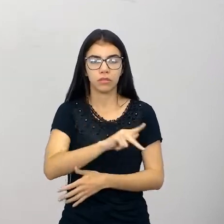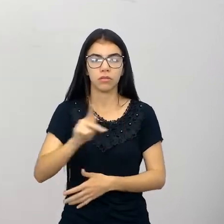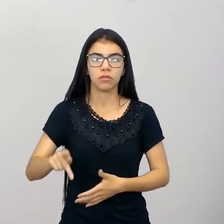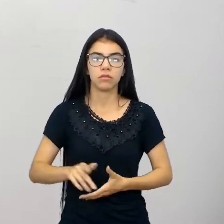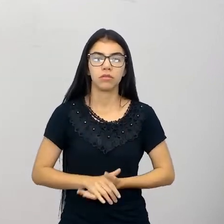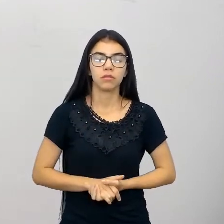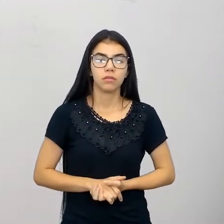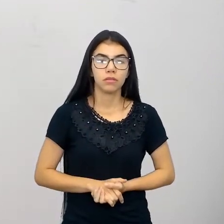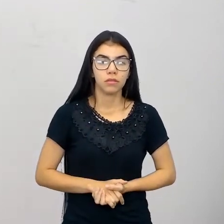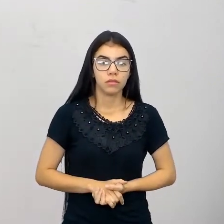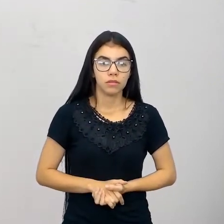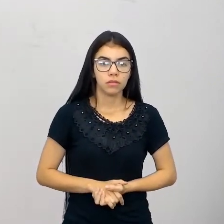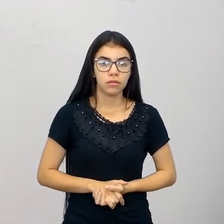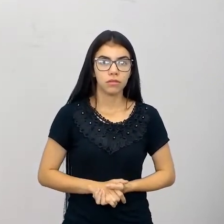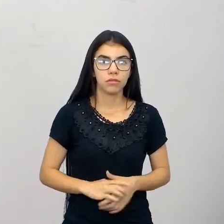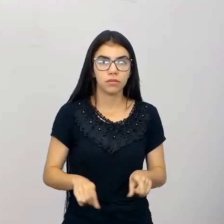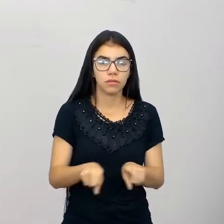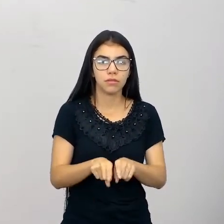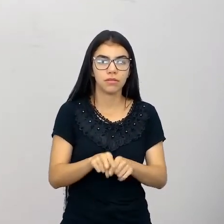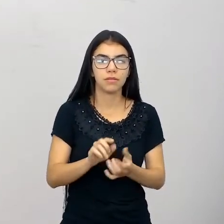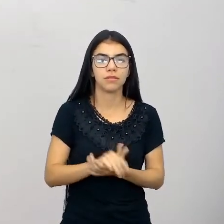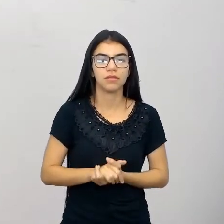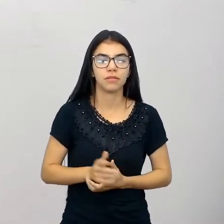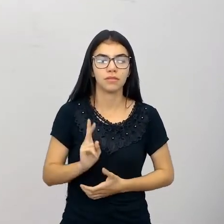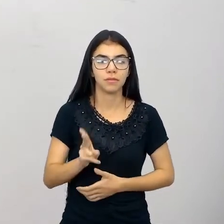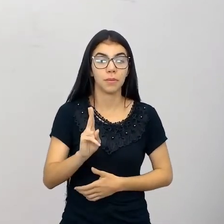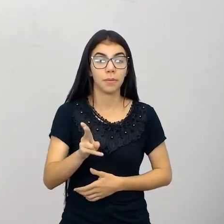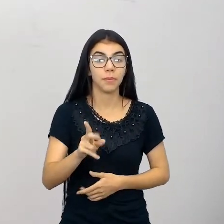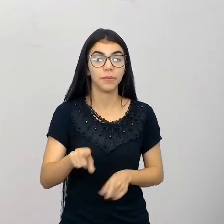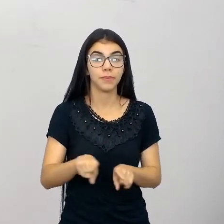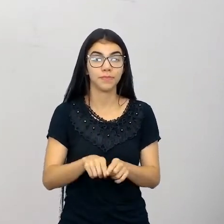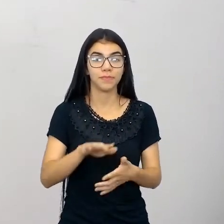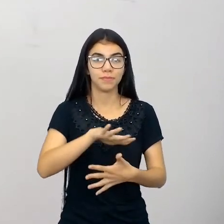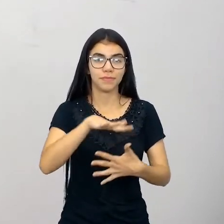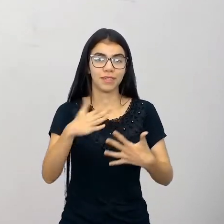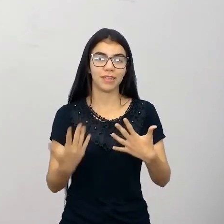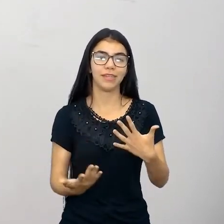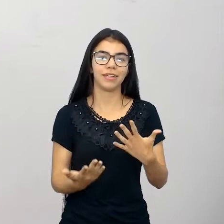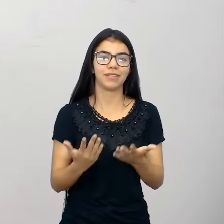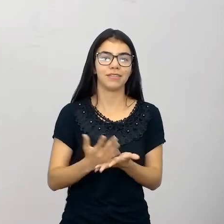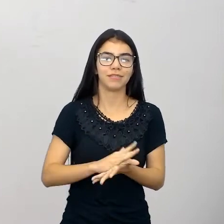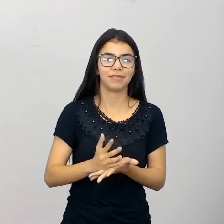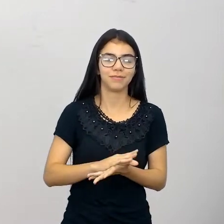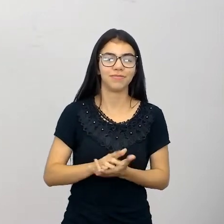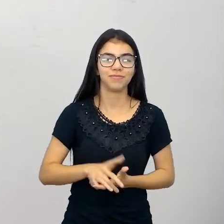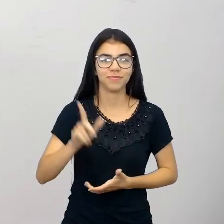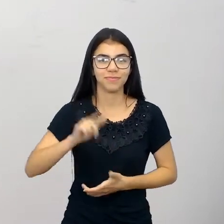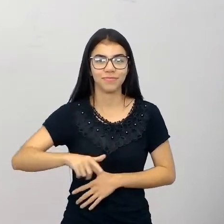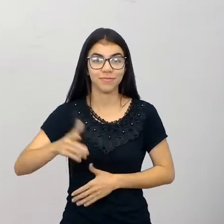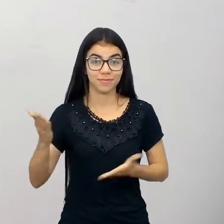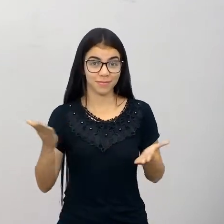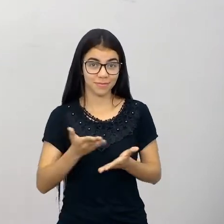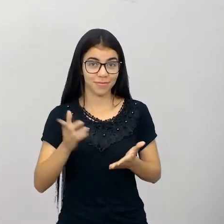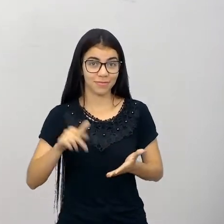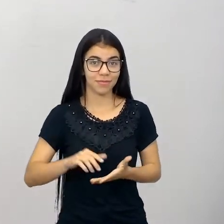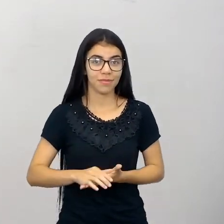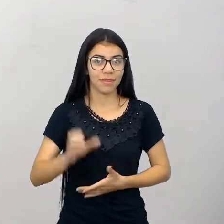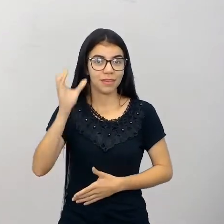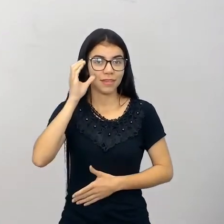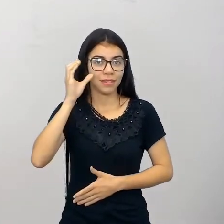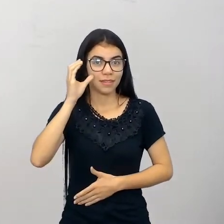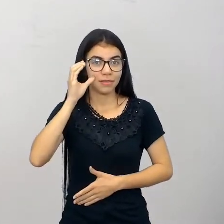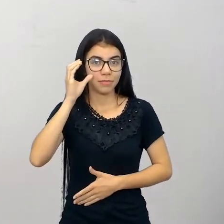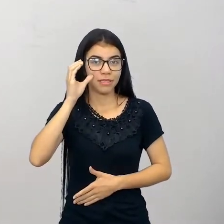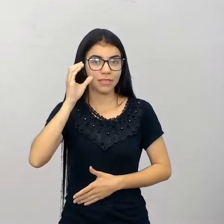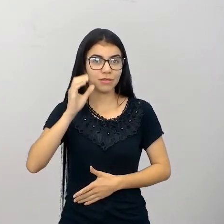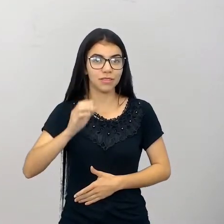gente. E, como sempre, os nossos queridíssimos intérpretes de Libras. Hoje, as maravilhosas, a Carolina e a Bianca.